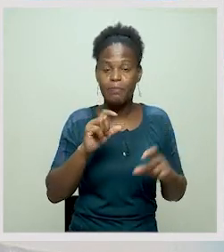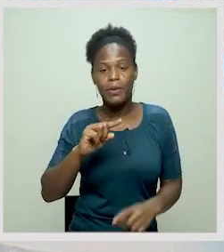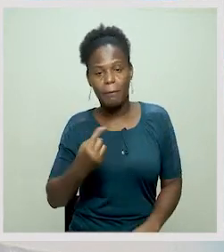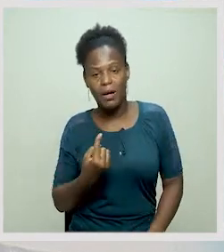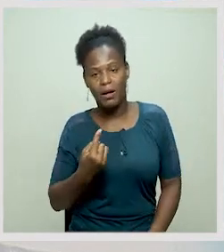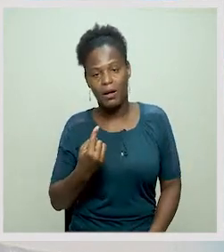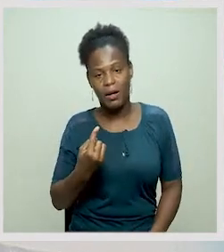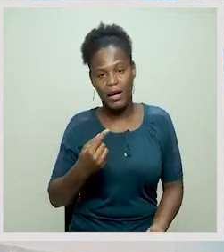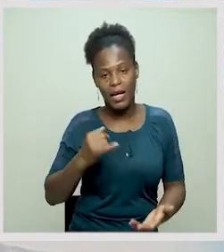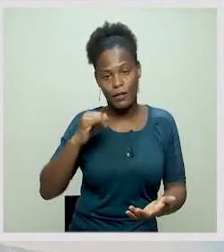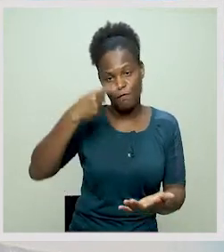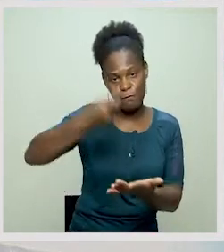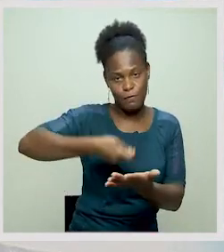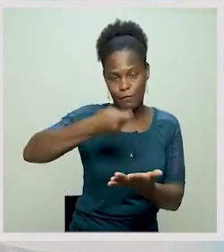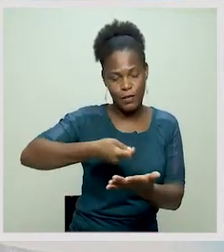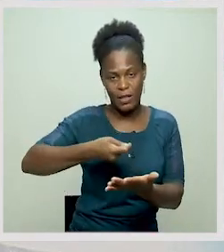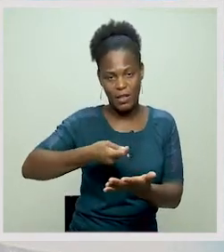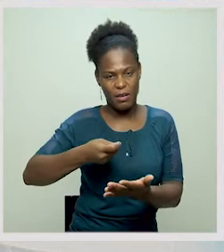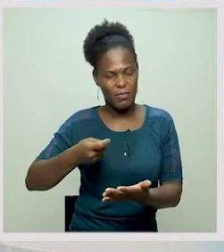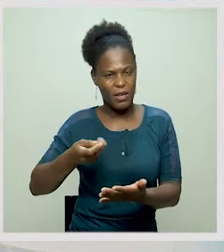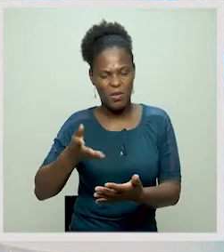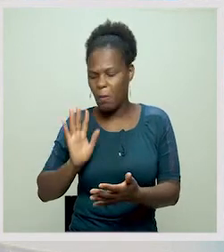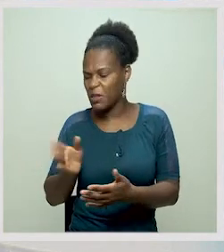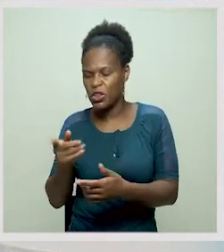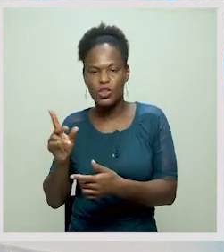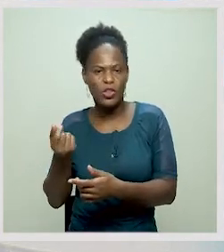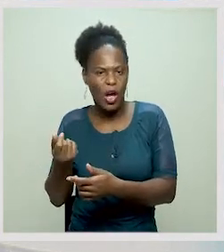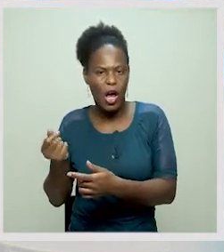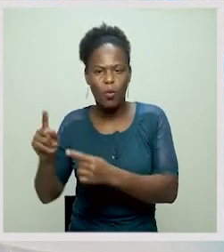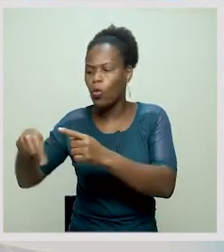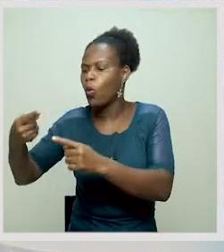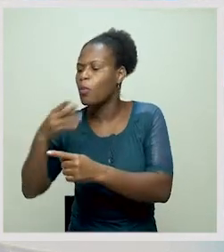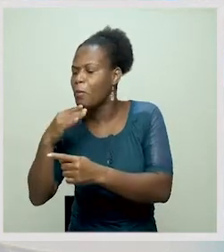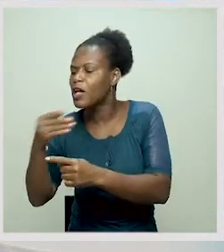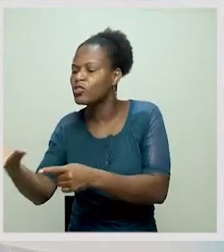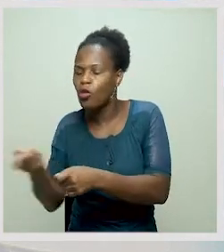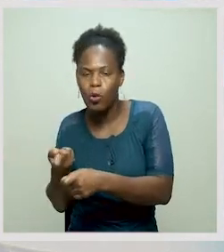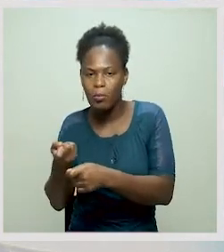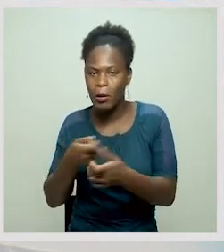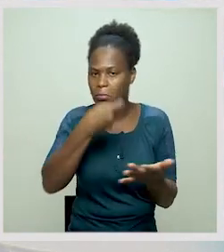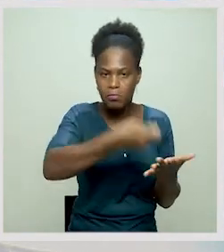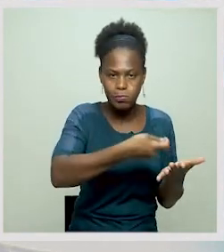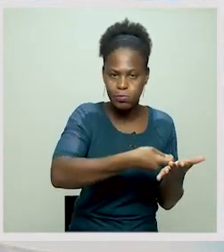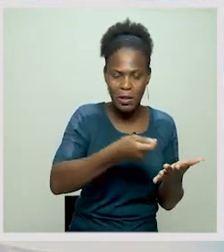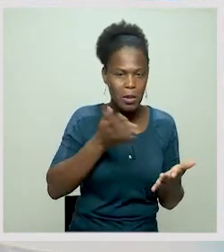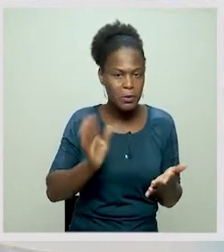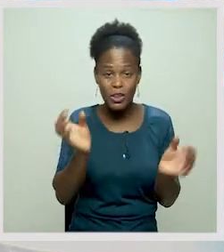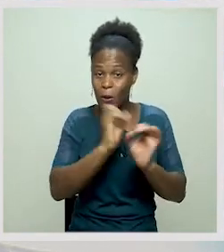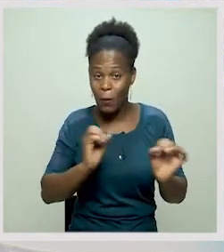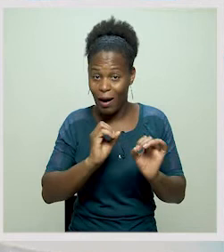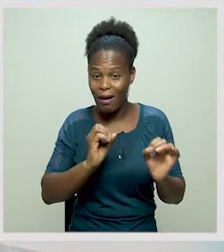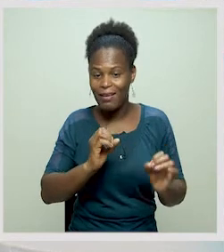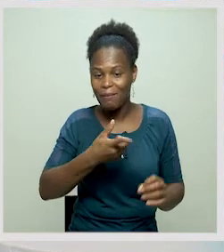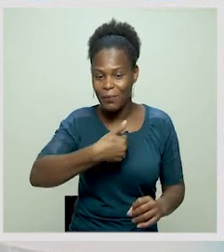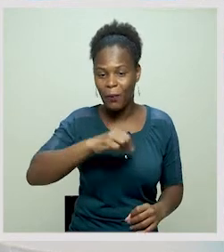investir, não precisar de recursos financeiros alheios, nós falamos que a